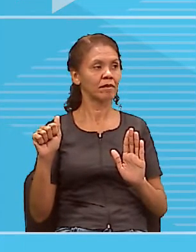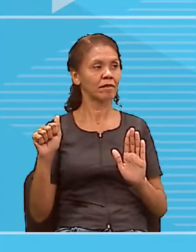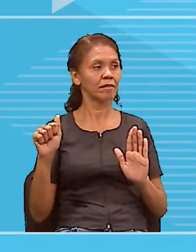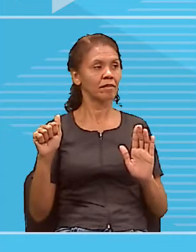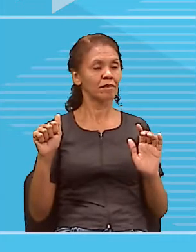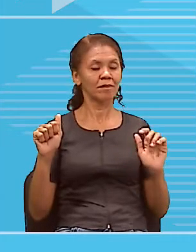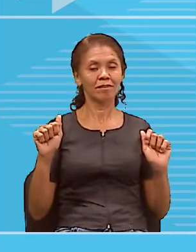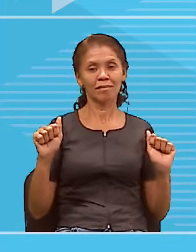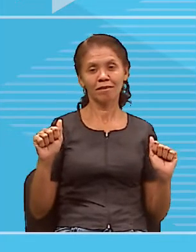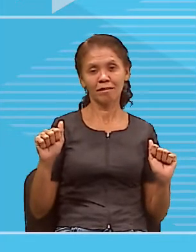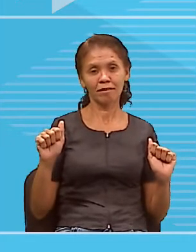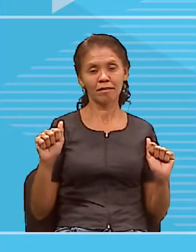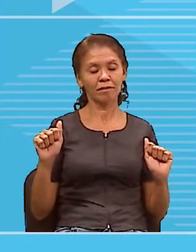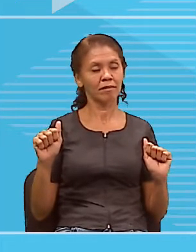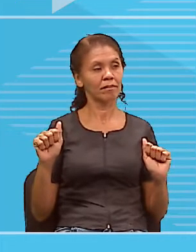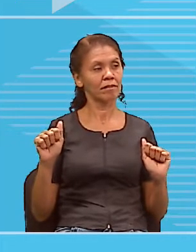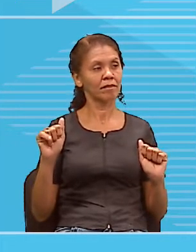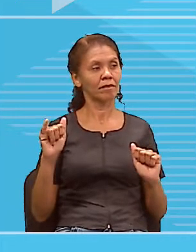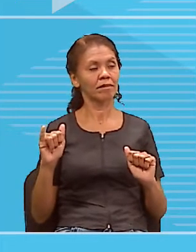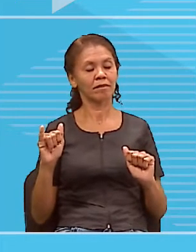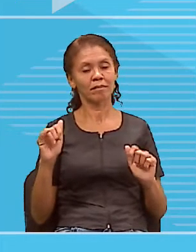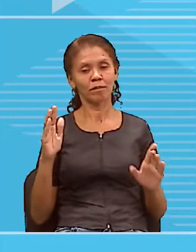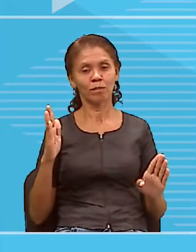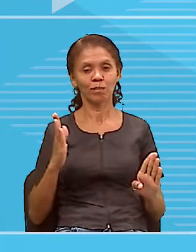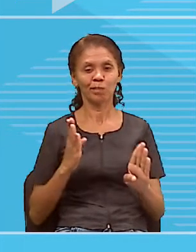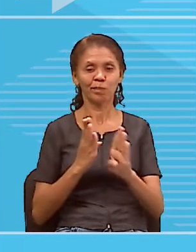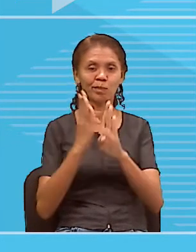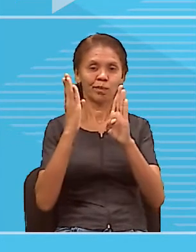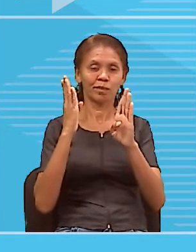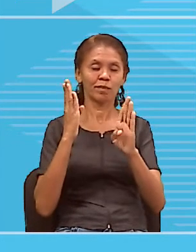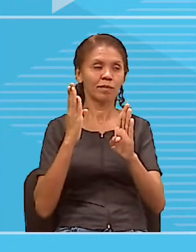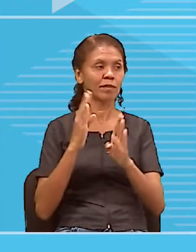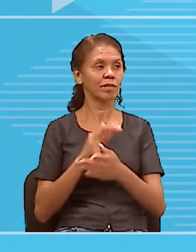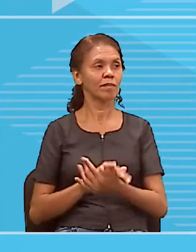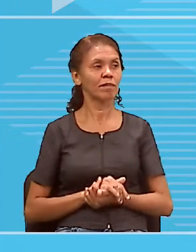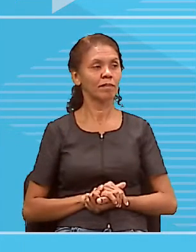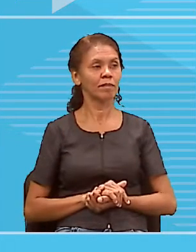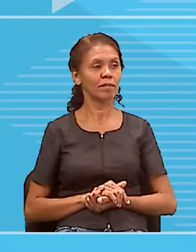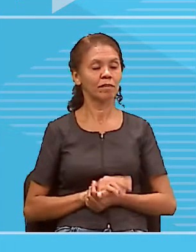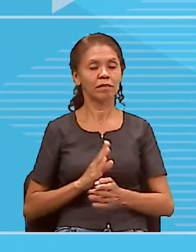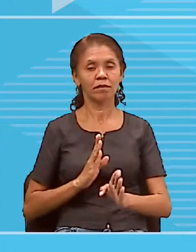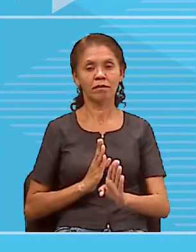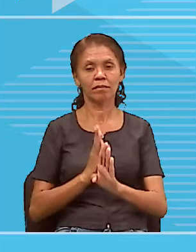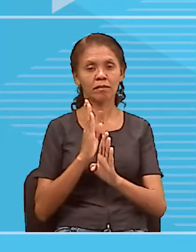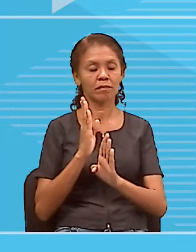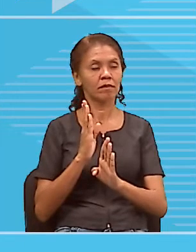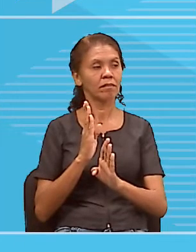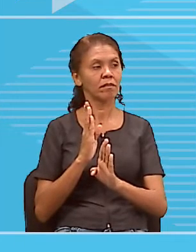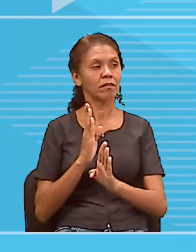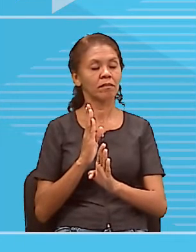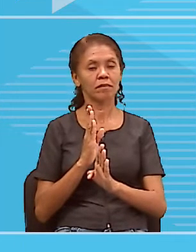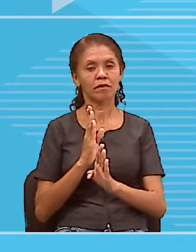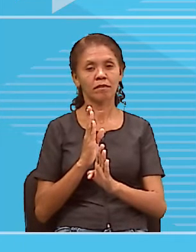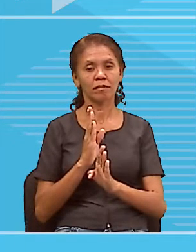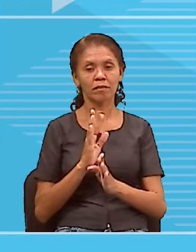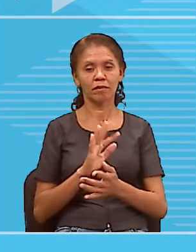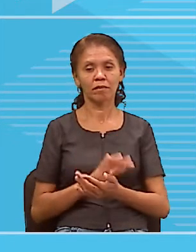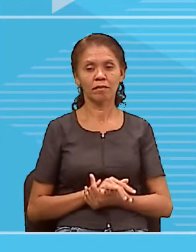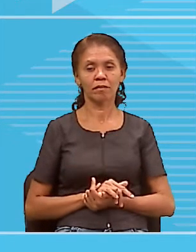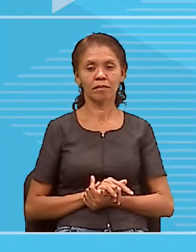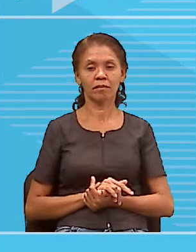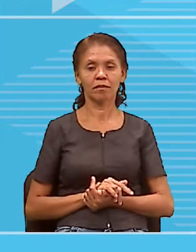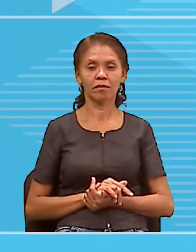então quando houver o encontro entre as duas quando a gente presenciar um momento de